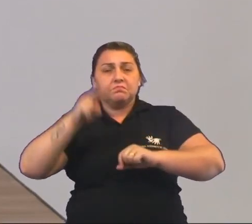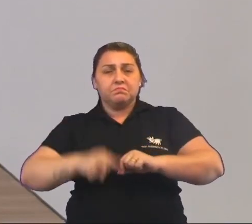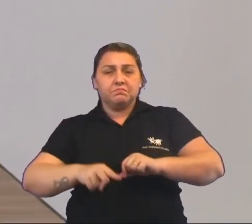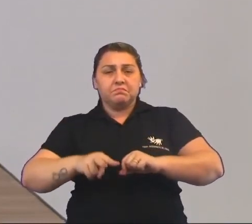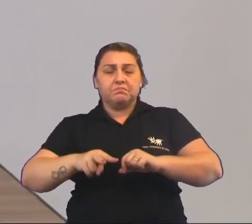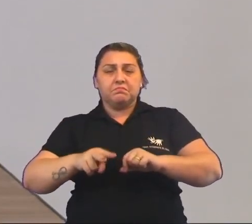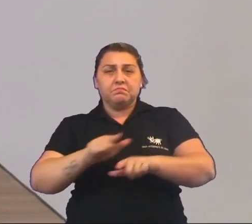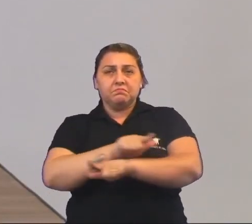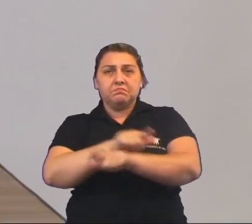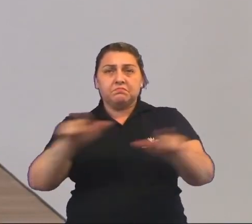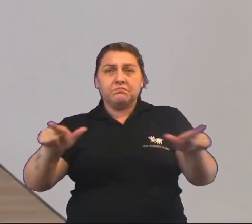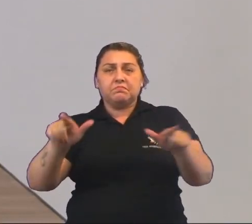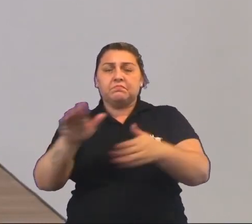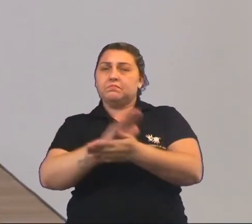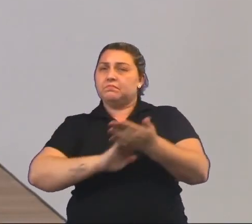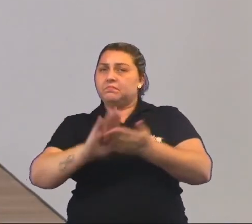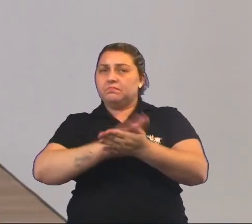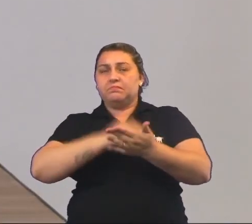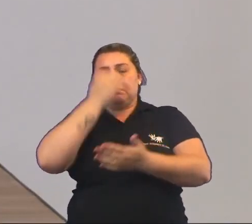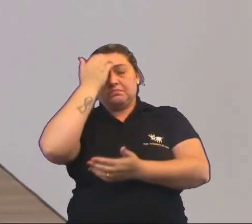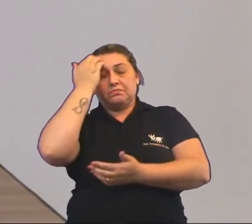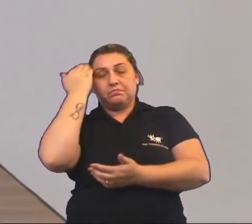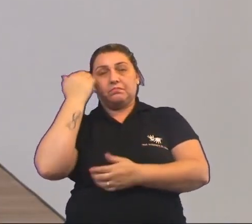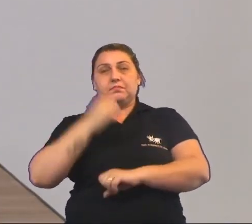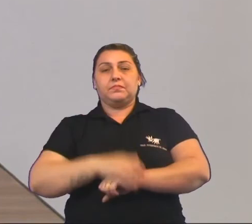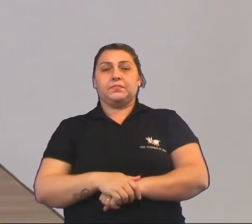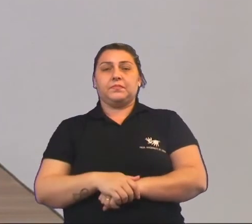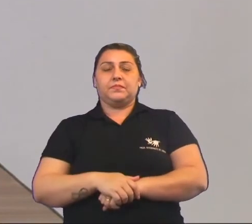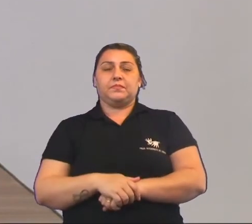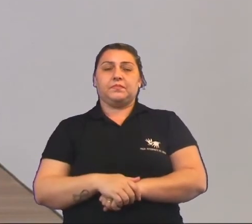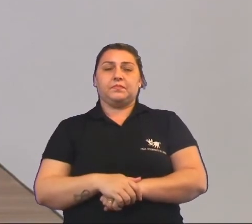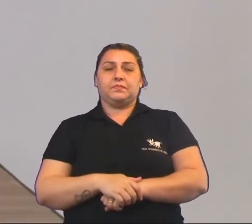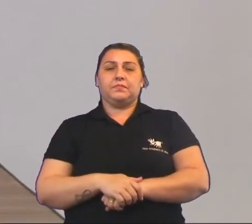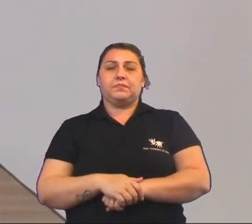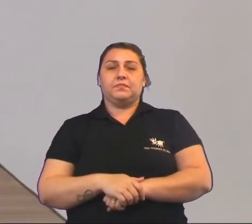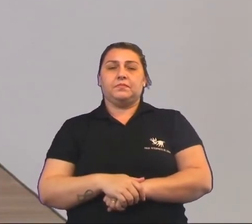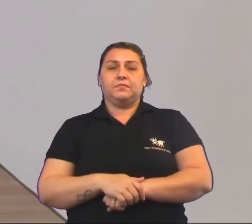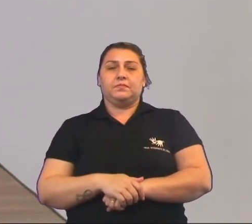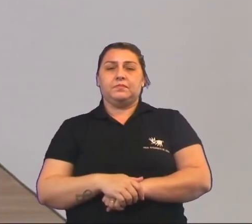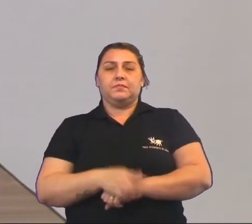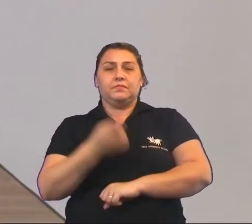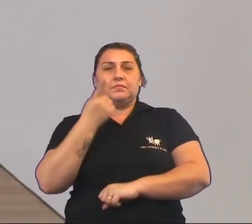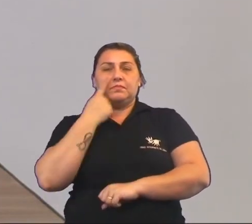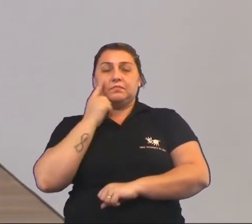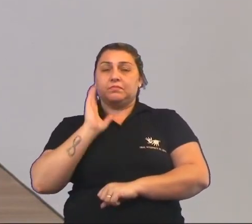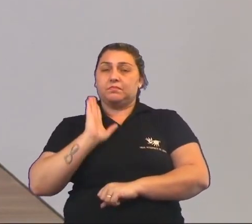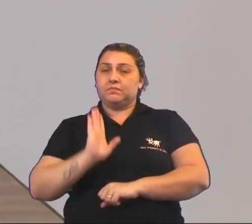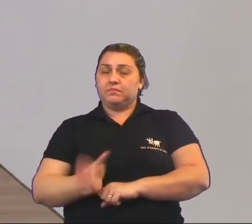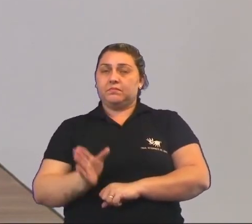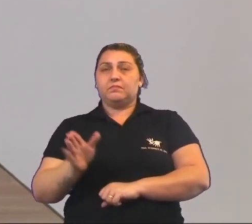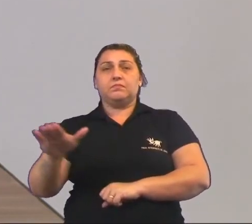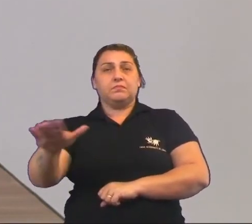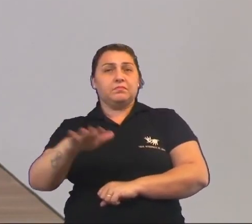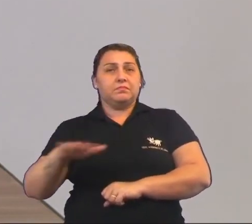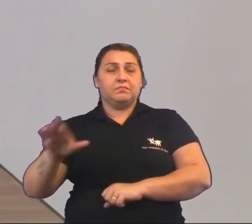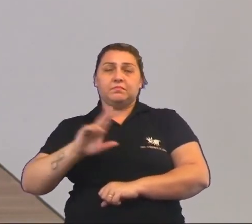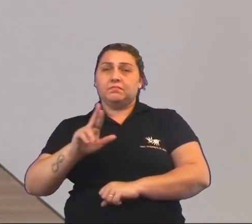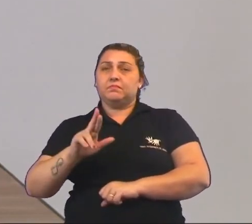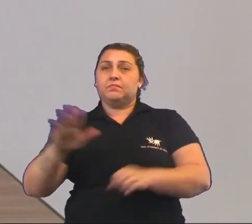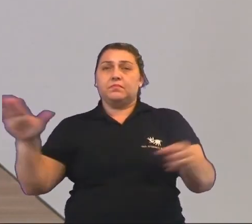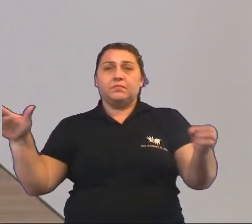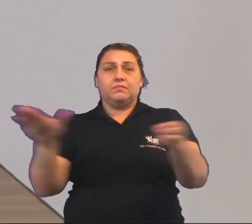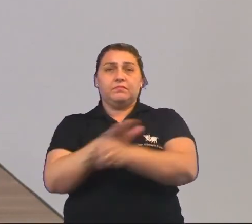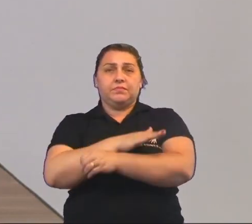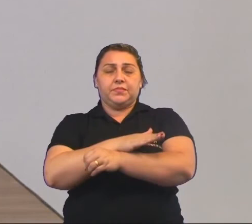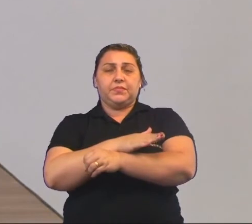está vazia, por mais que aqui dentro tenha um produto, mas mesmo assim ela está vazia. Já o sólido geométrico, não. O